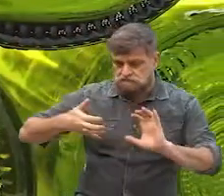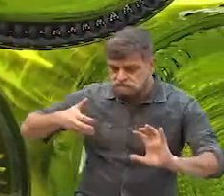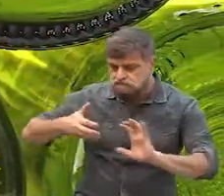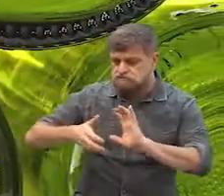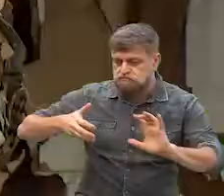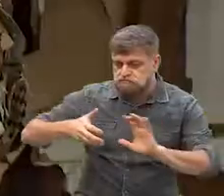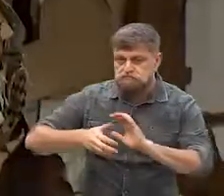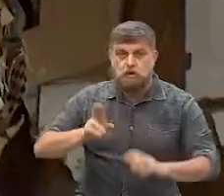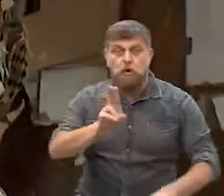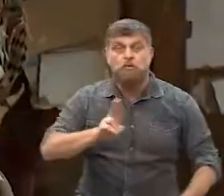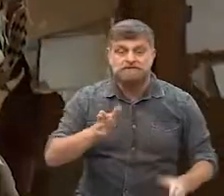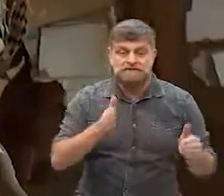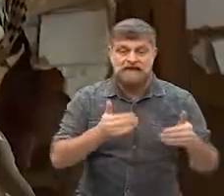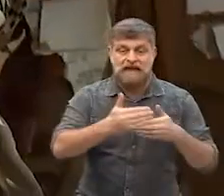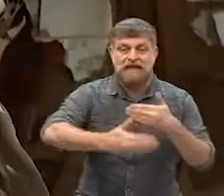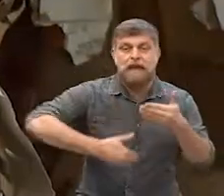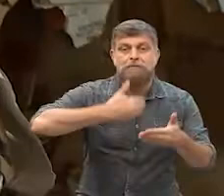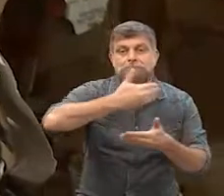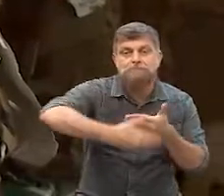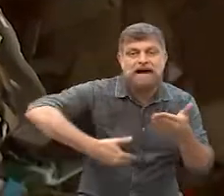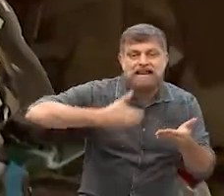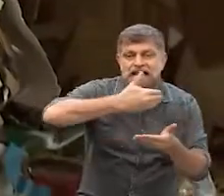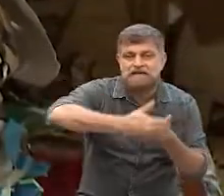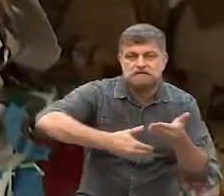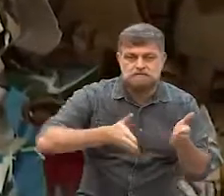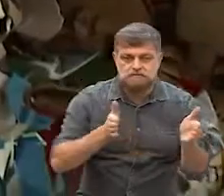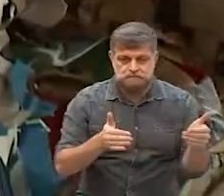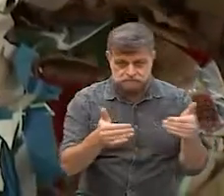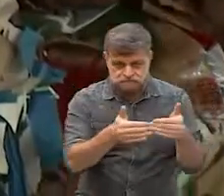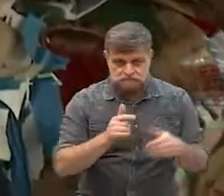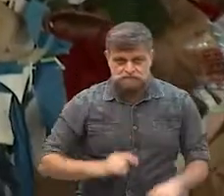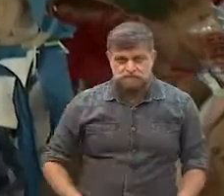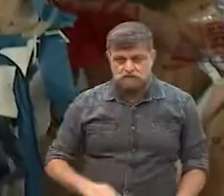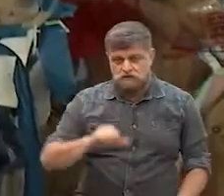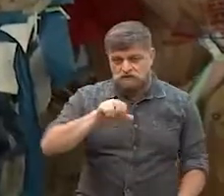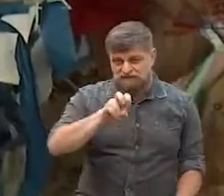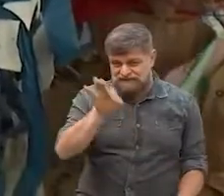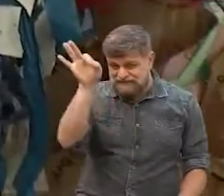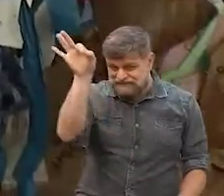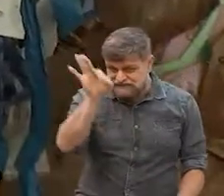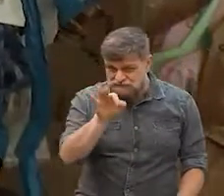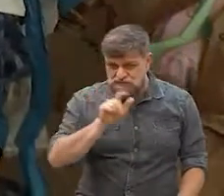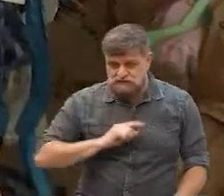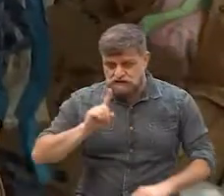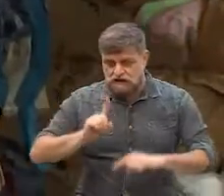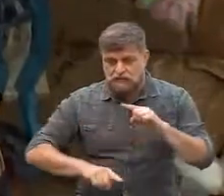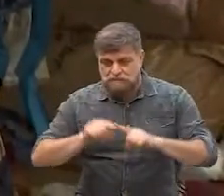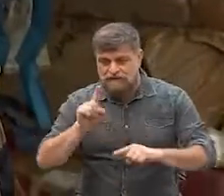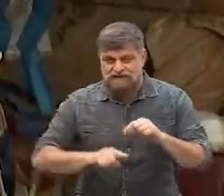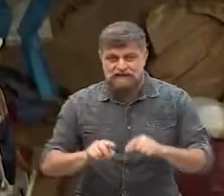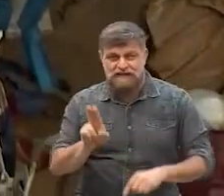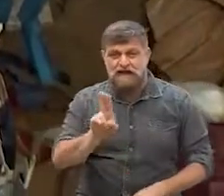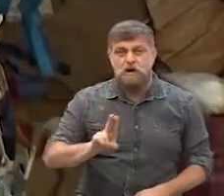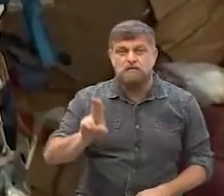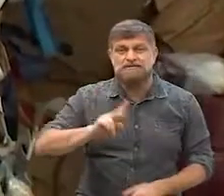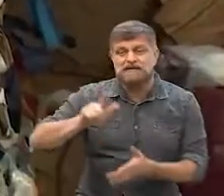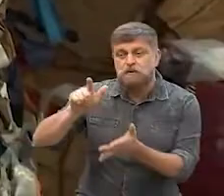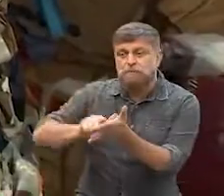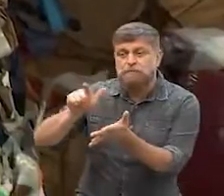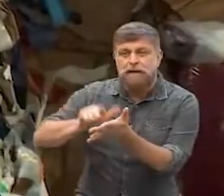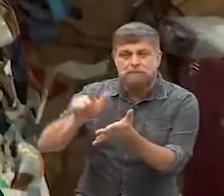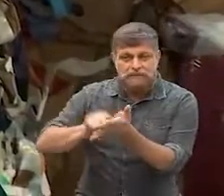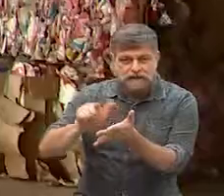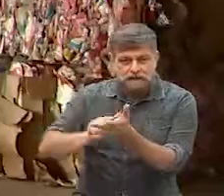em embalagens. Cerca de 95% da matéria-prima fibrosa usada na fabricação de papéis